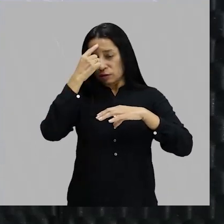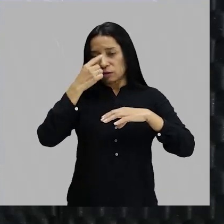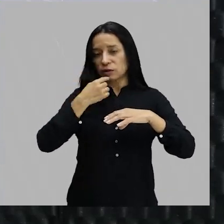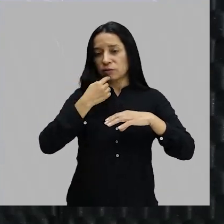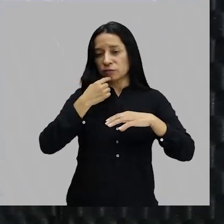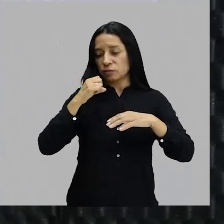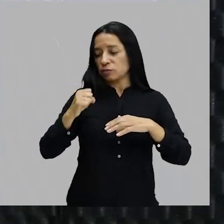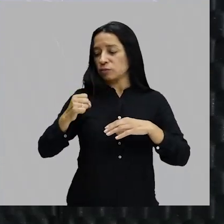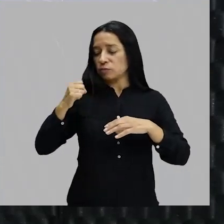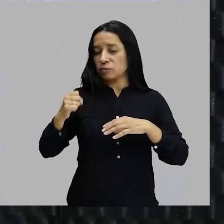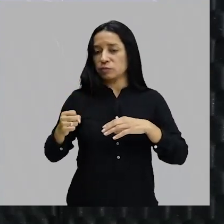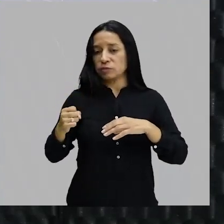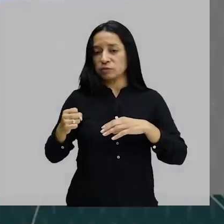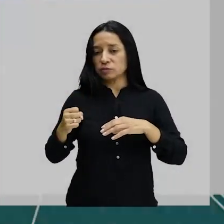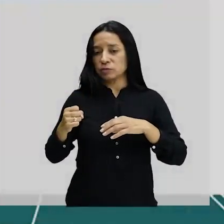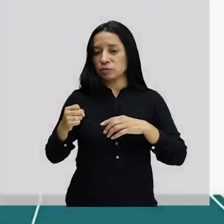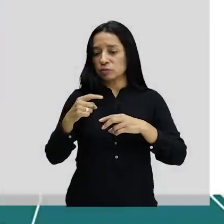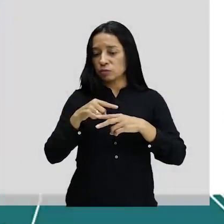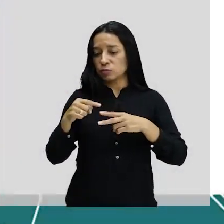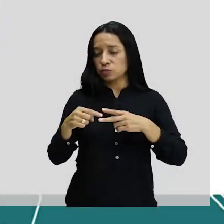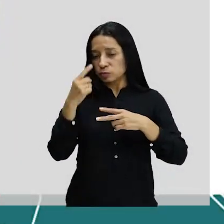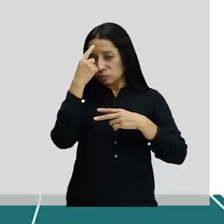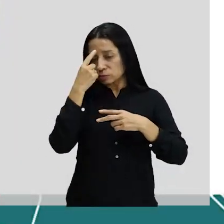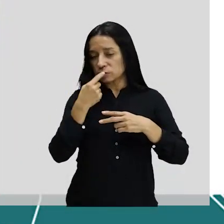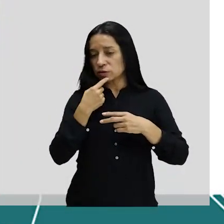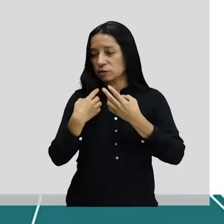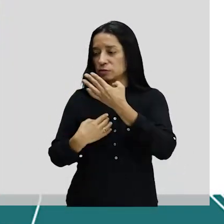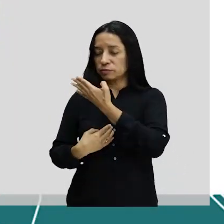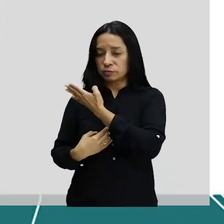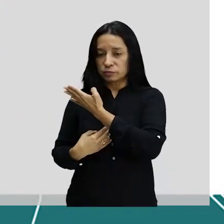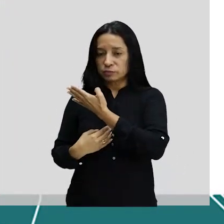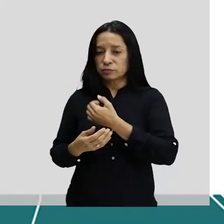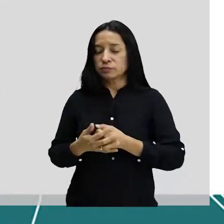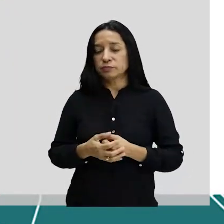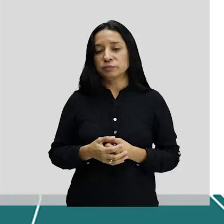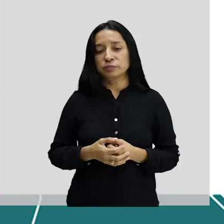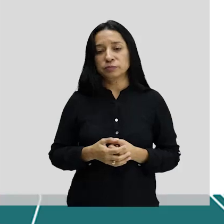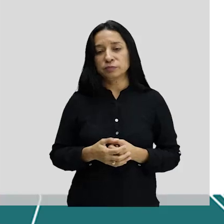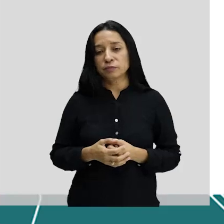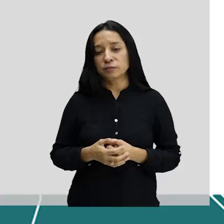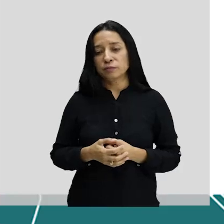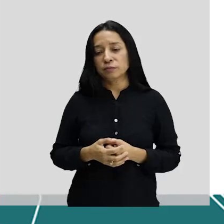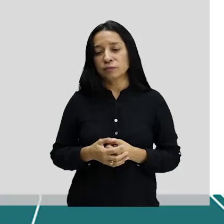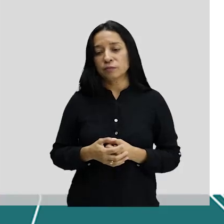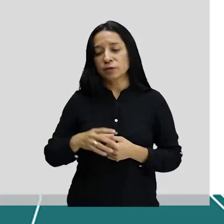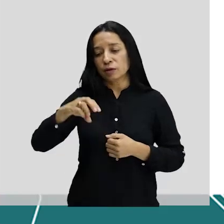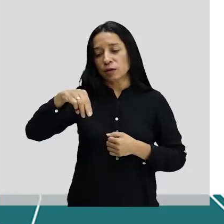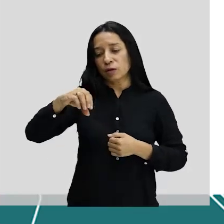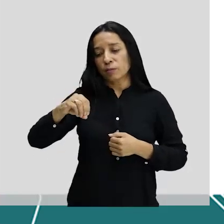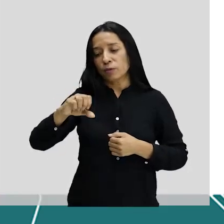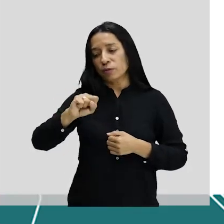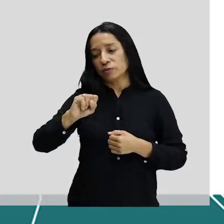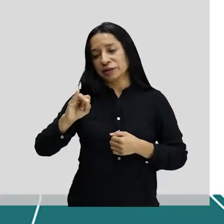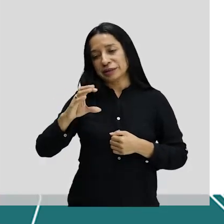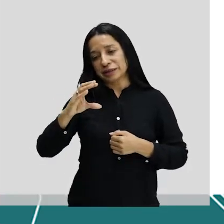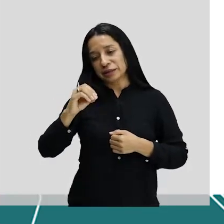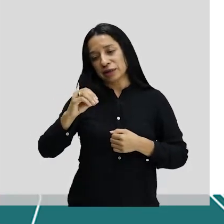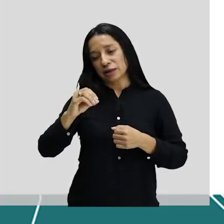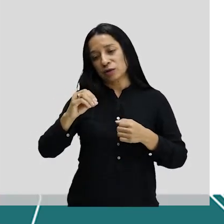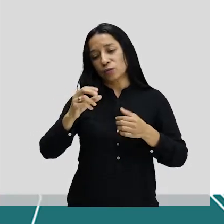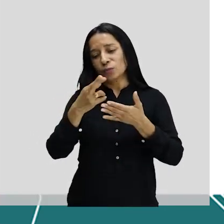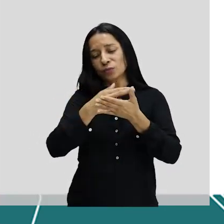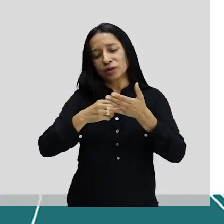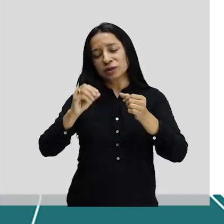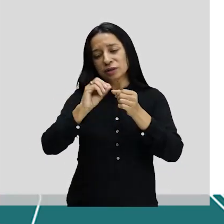bom pastor em duas maneiras, pintada numa catacumba e em mosaico. Mosaico, um desenho feito com pedra, pedra,